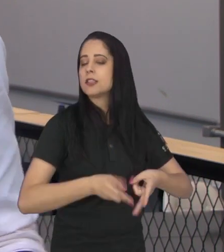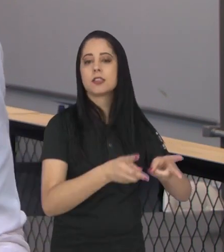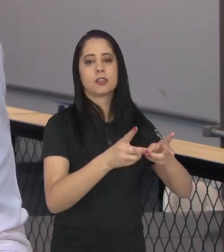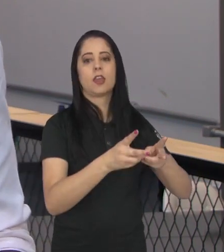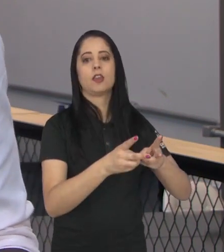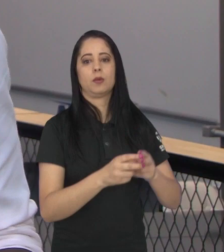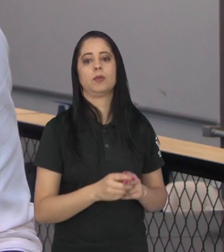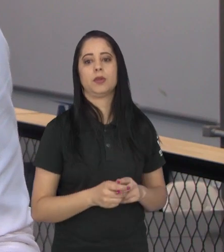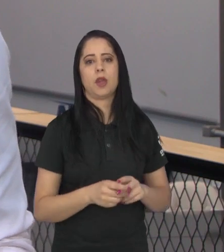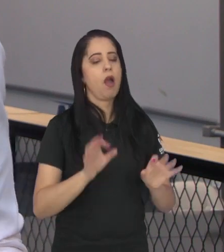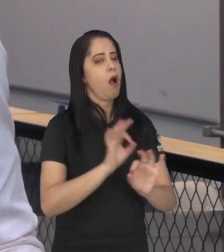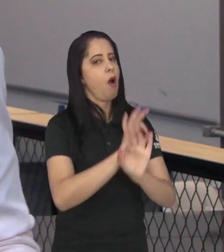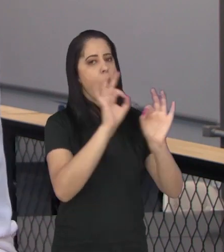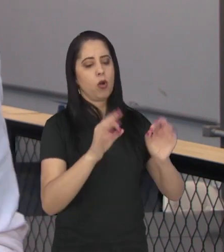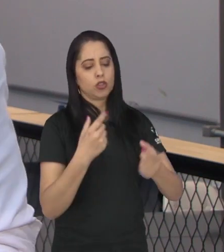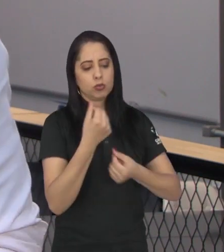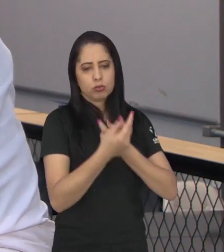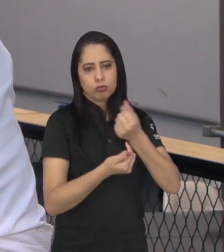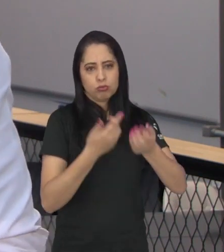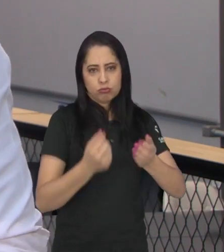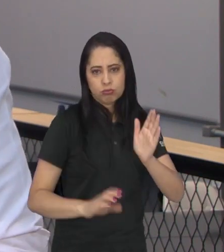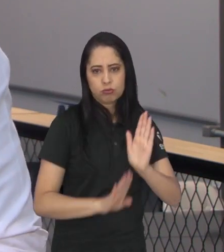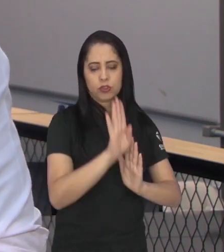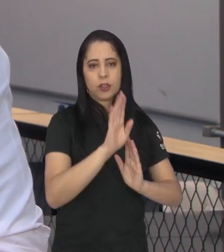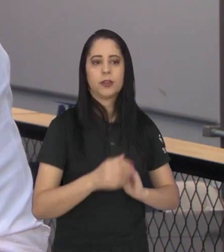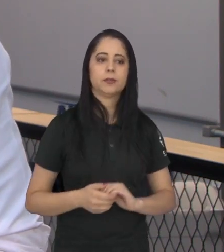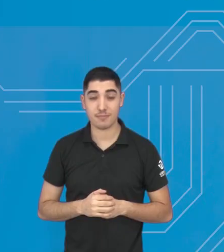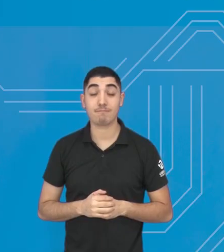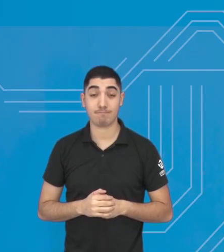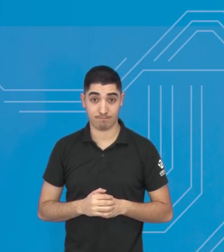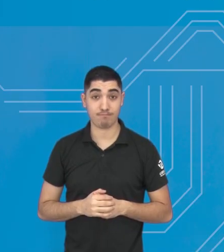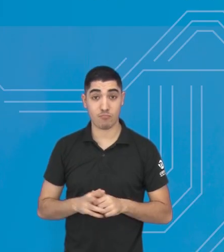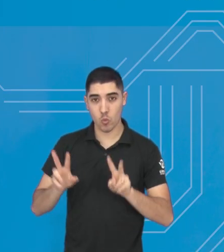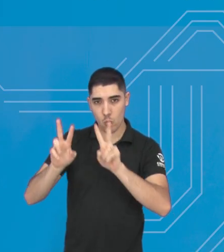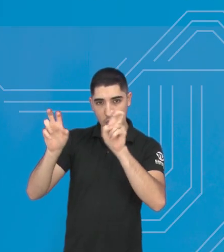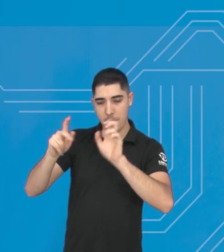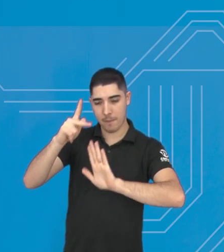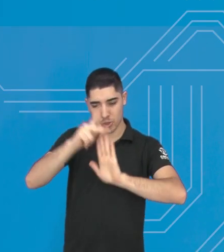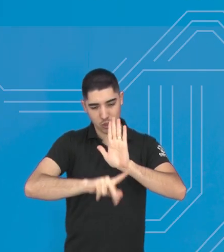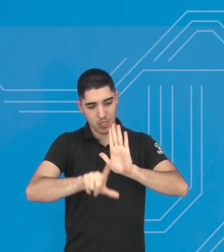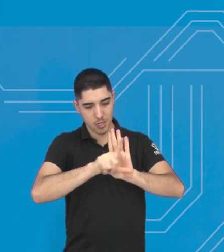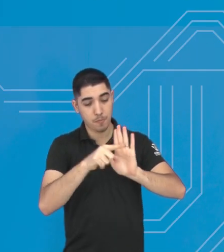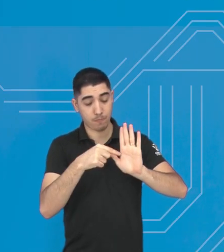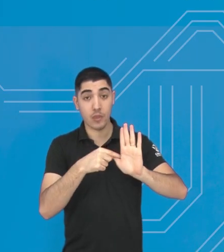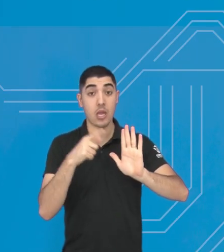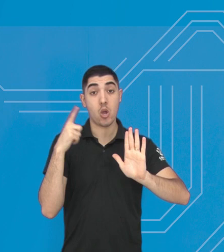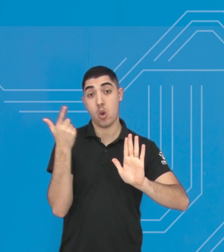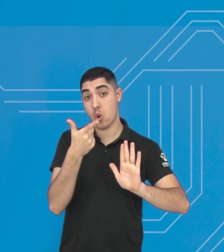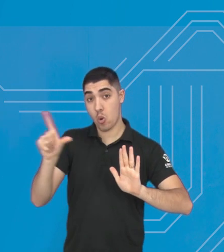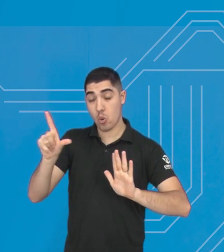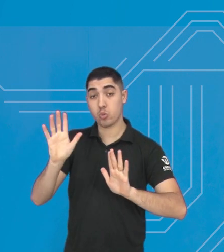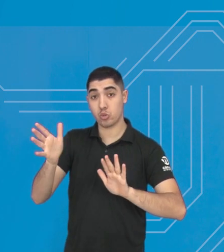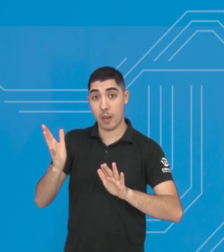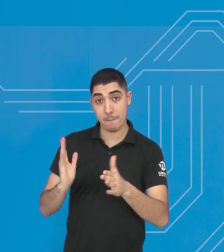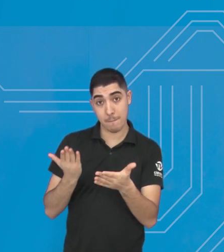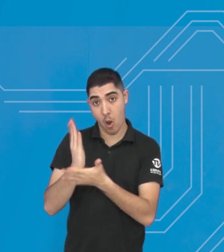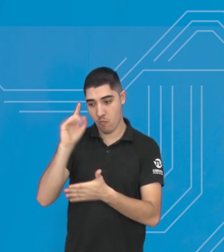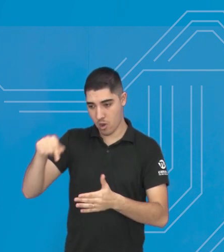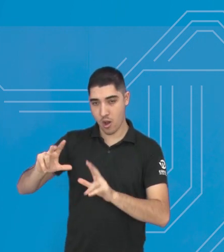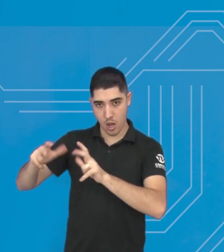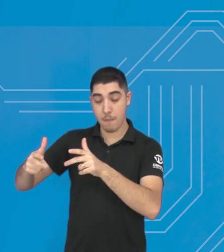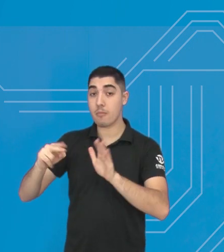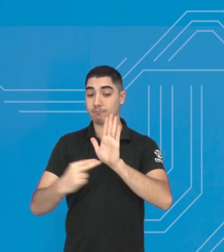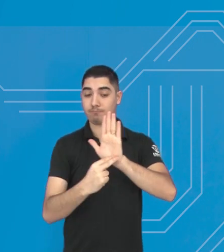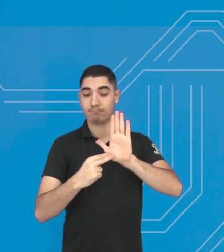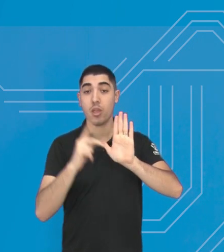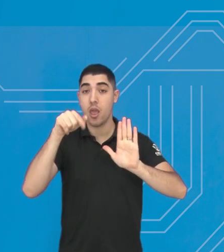todo o ecossistema da região é beneficiado com uma ação dessas. Ainda no tema de projetos de lei, outra matéria aprovada na